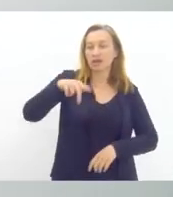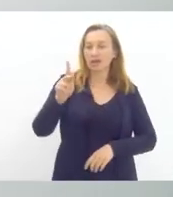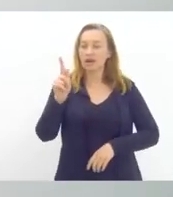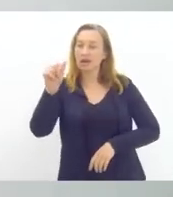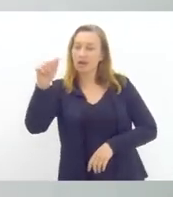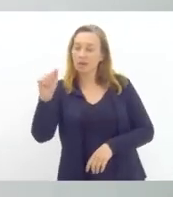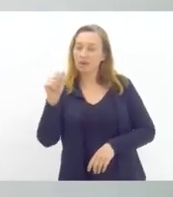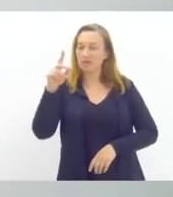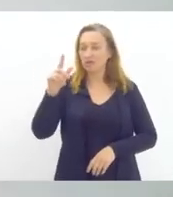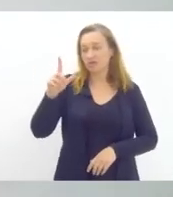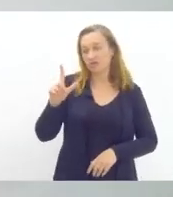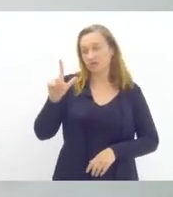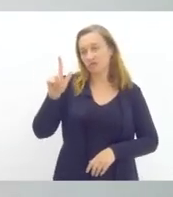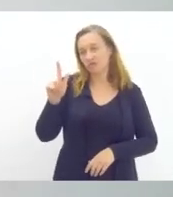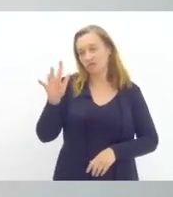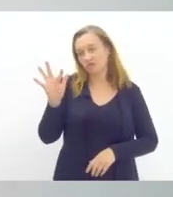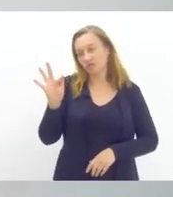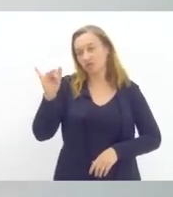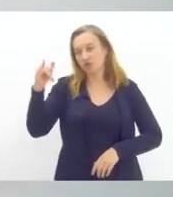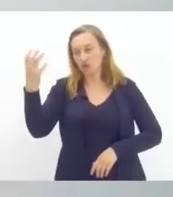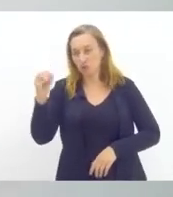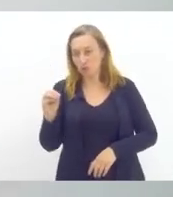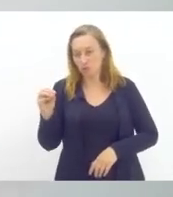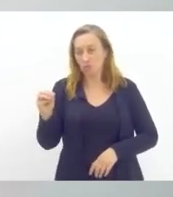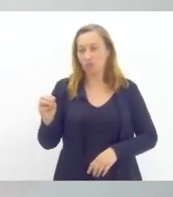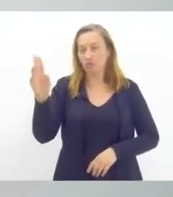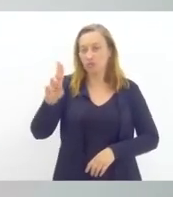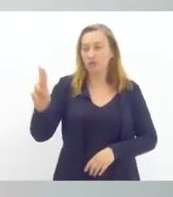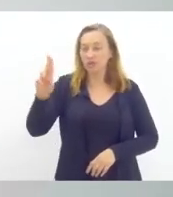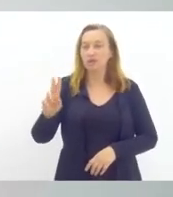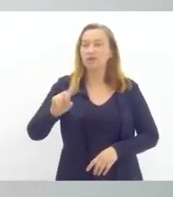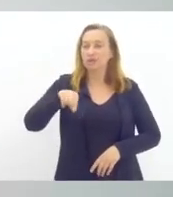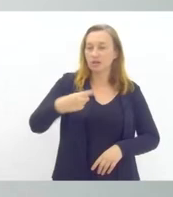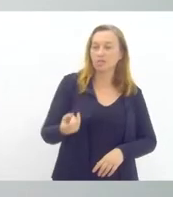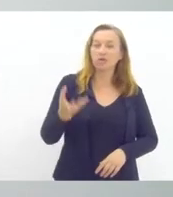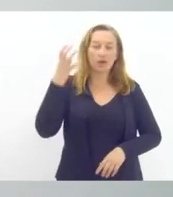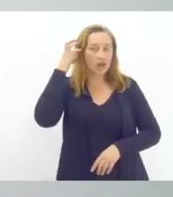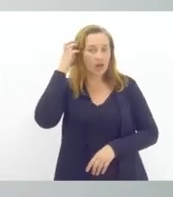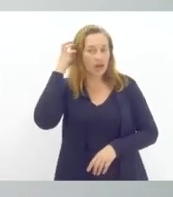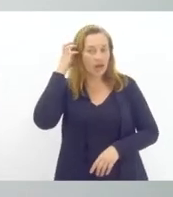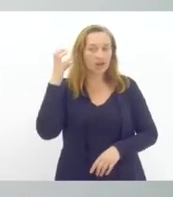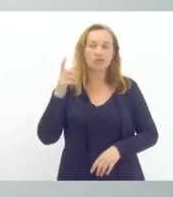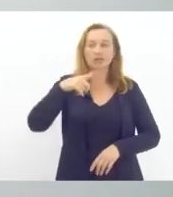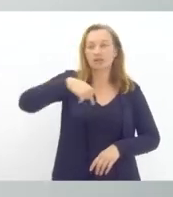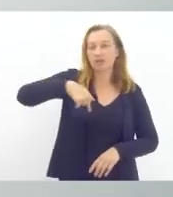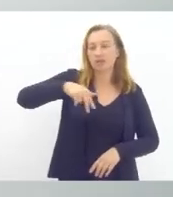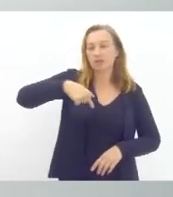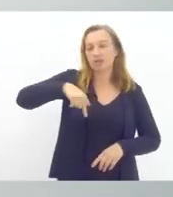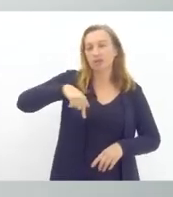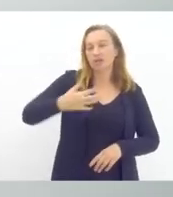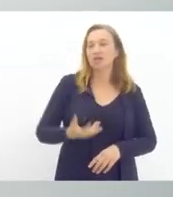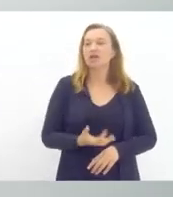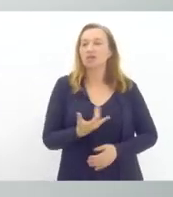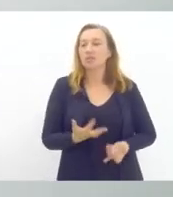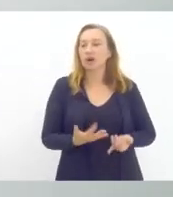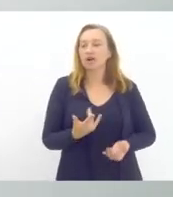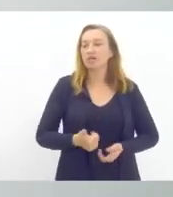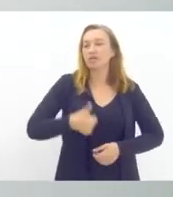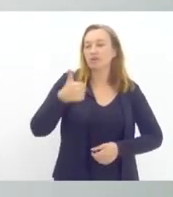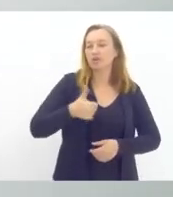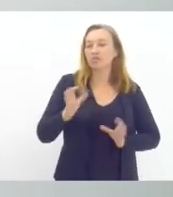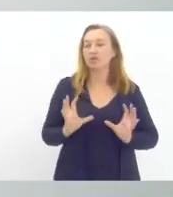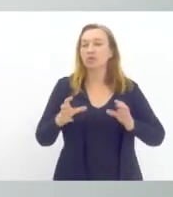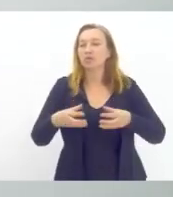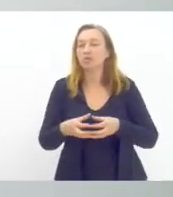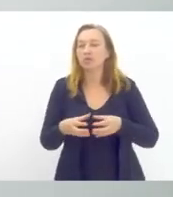longo de sua trajetória profissional colaborou com a criação da Rádio Novos Rumos em Queimados a primeira rádio comunitária do Brasil